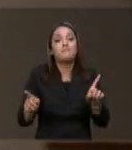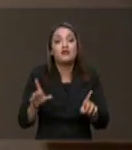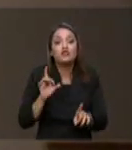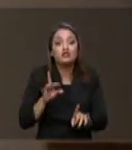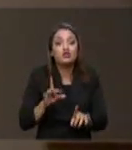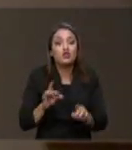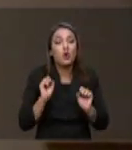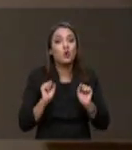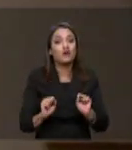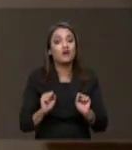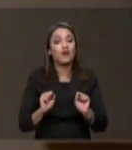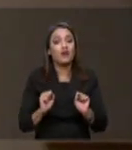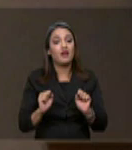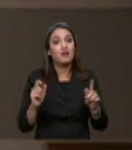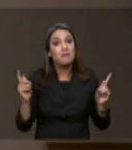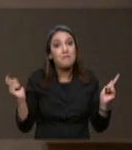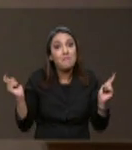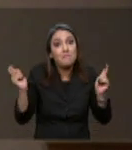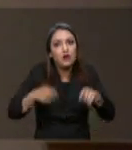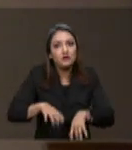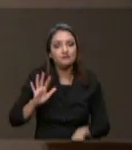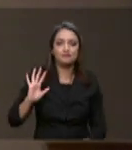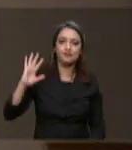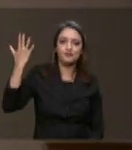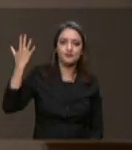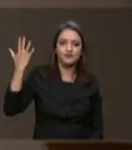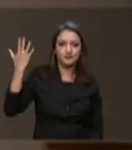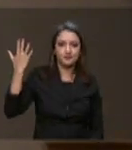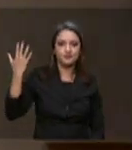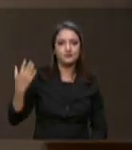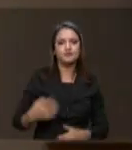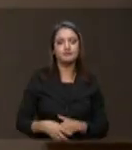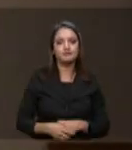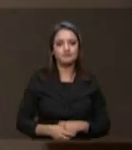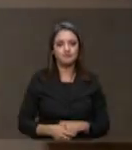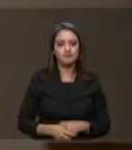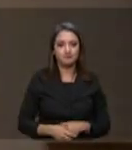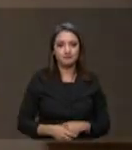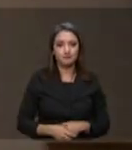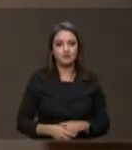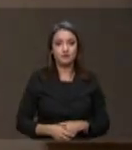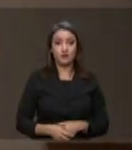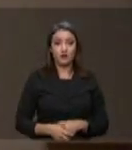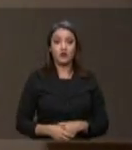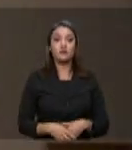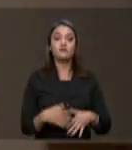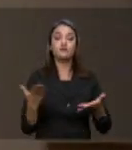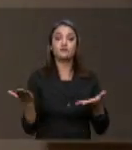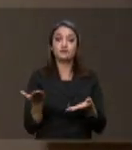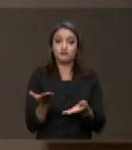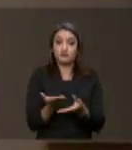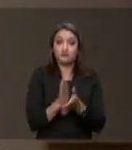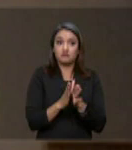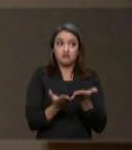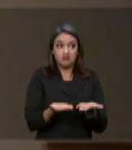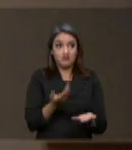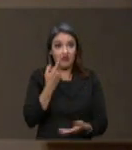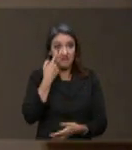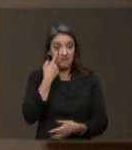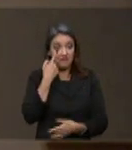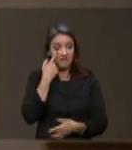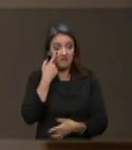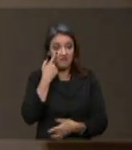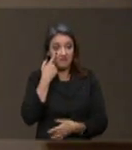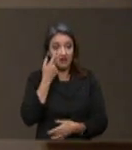apenas a potencialidade nesse sentido é o caso dos Autos as falas